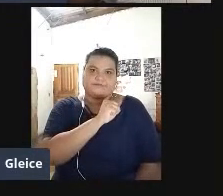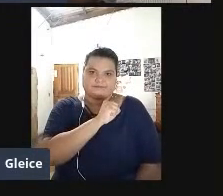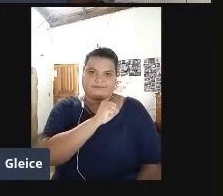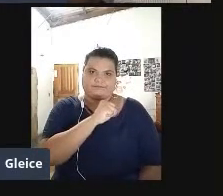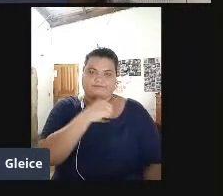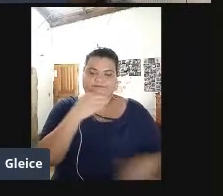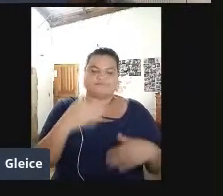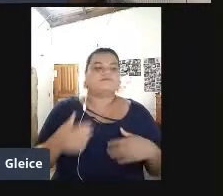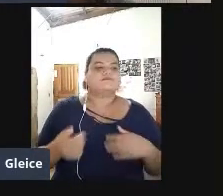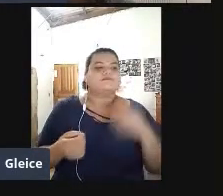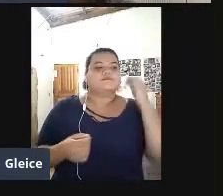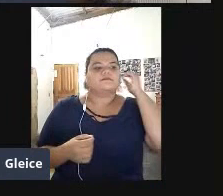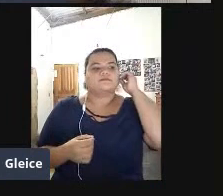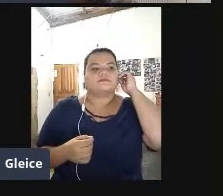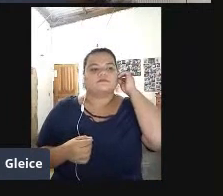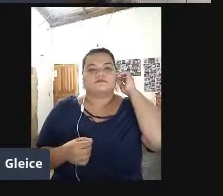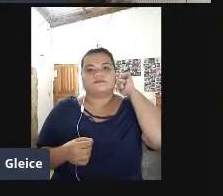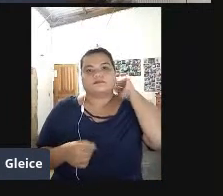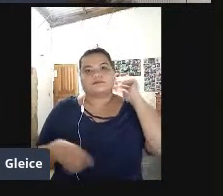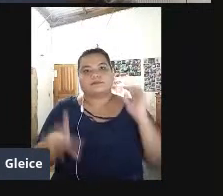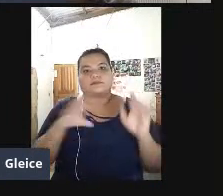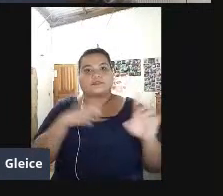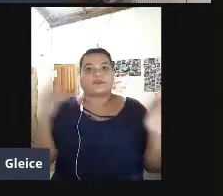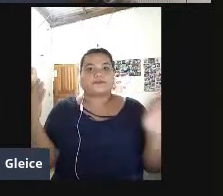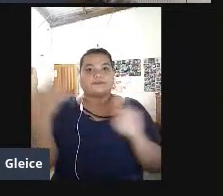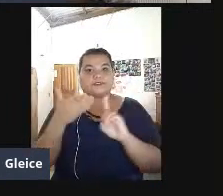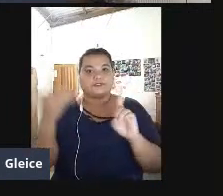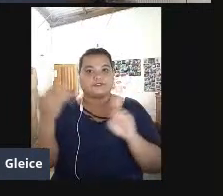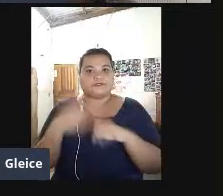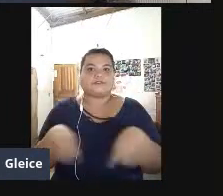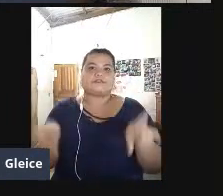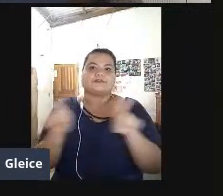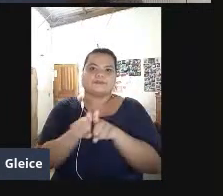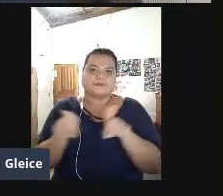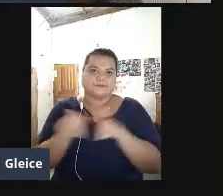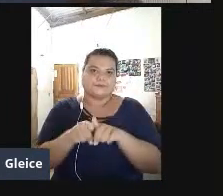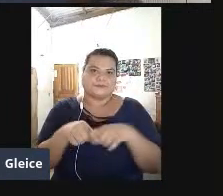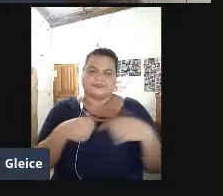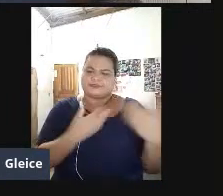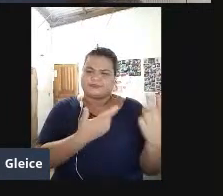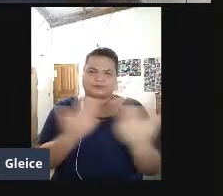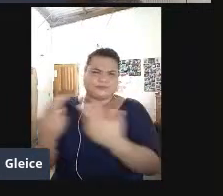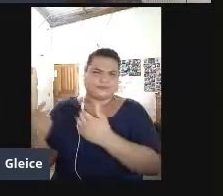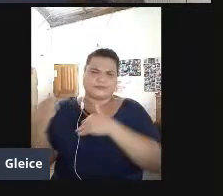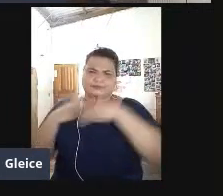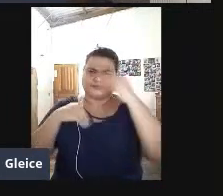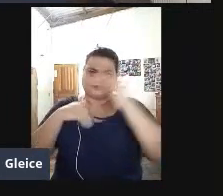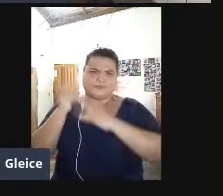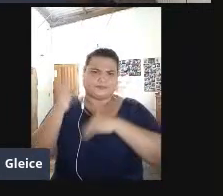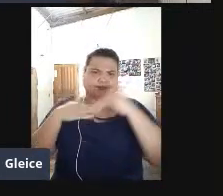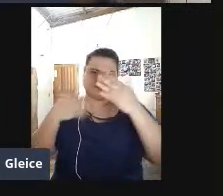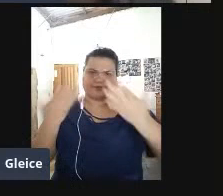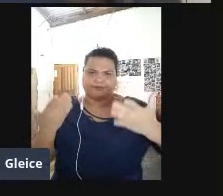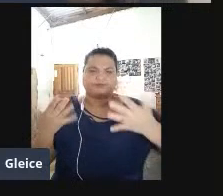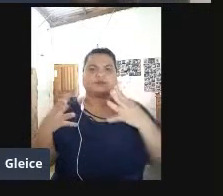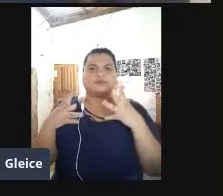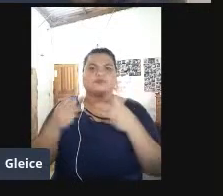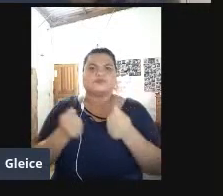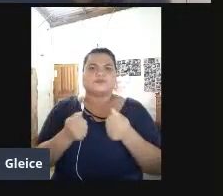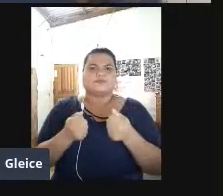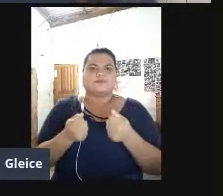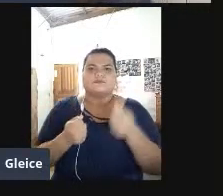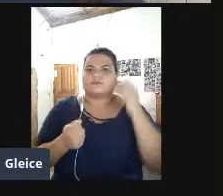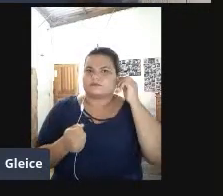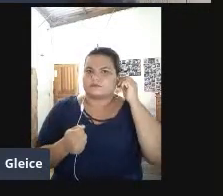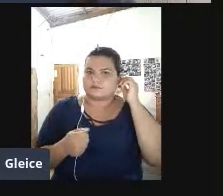higienizado. Nós temos desafios, obviamente, né, como todo profissional. Eu coloquei alguns para vocês que aconteceram durante esse processo